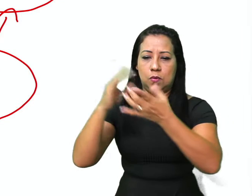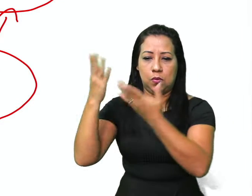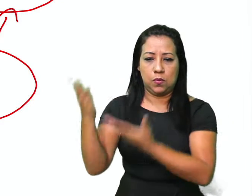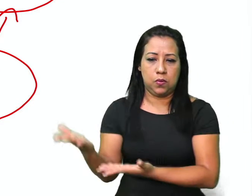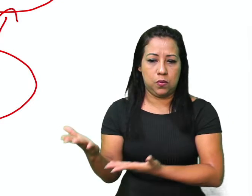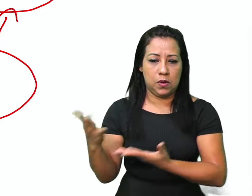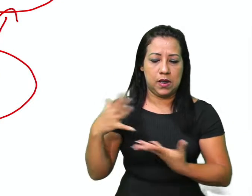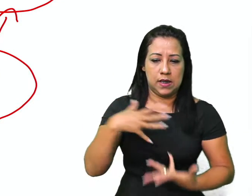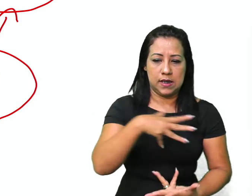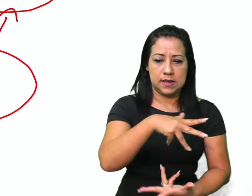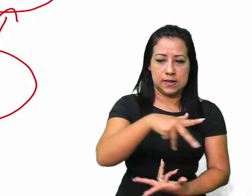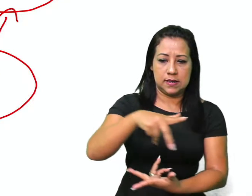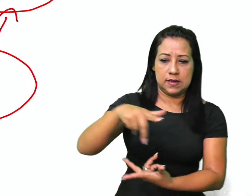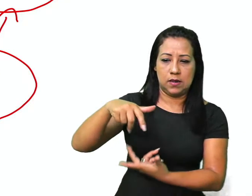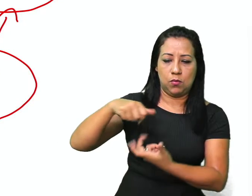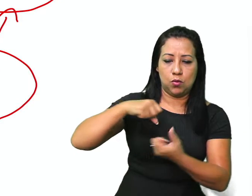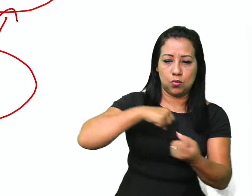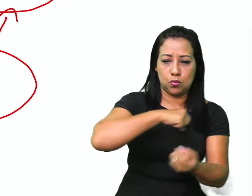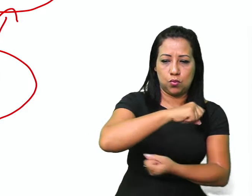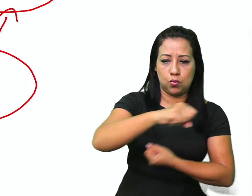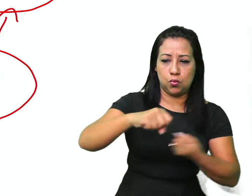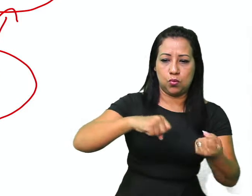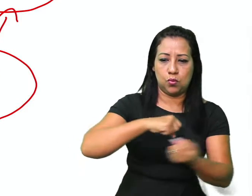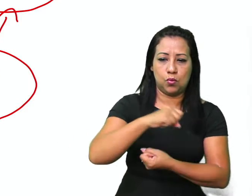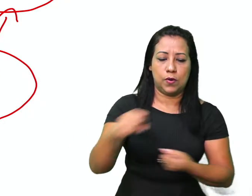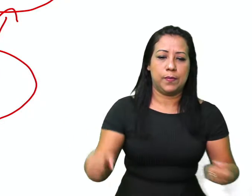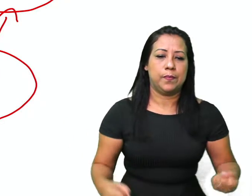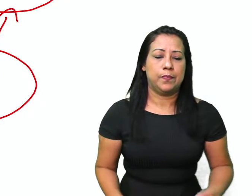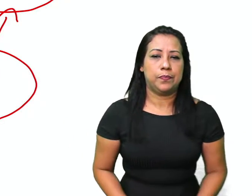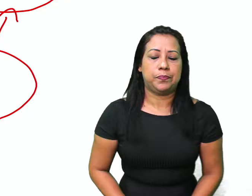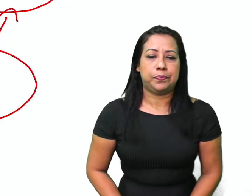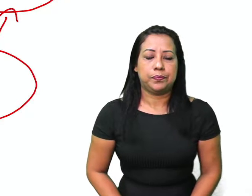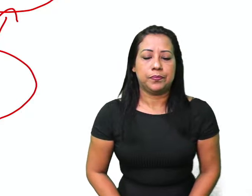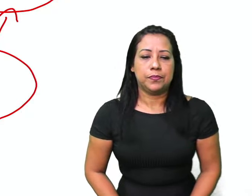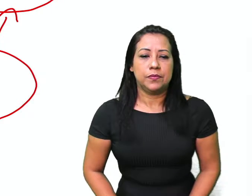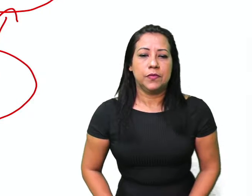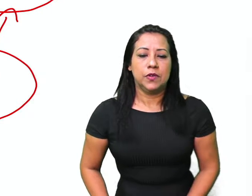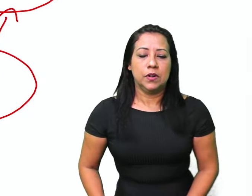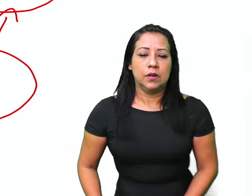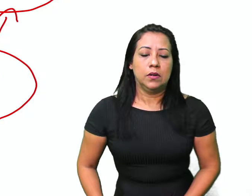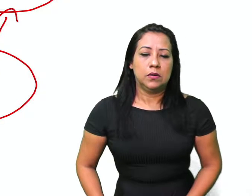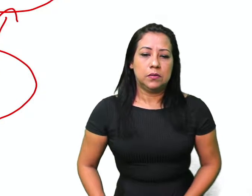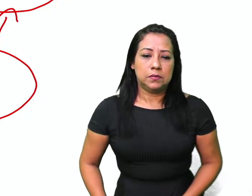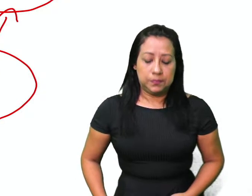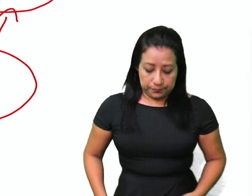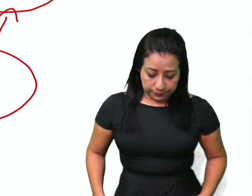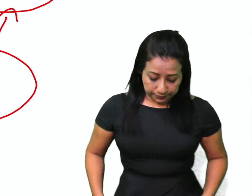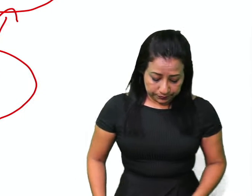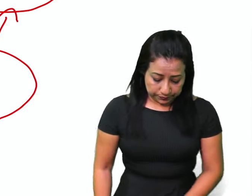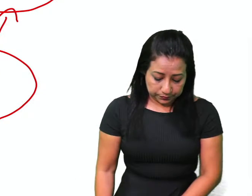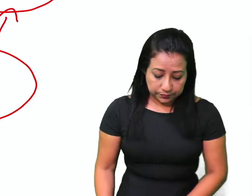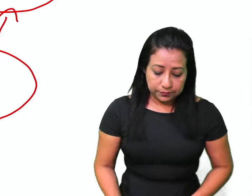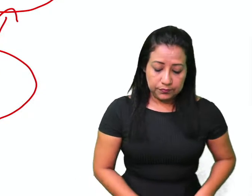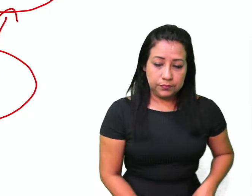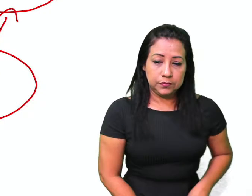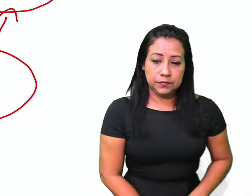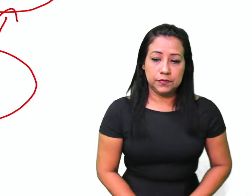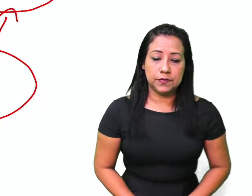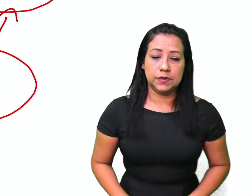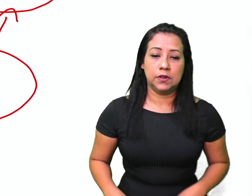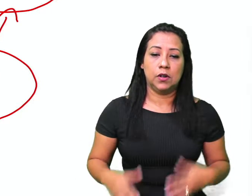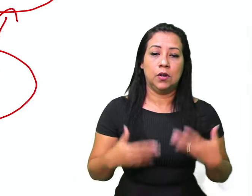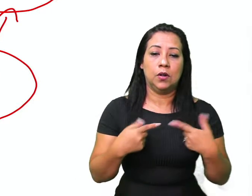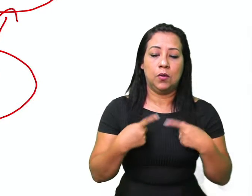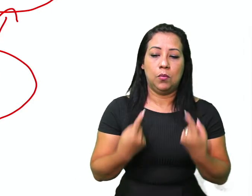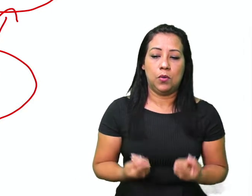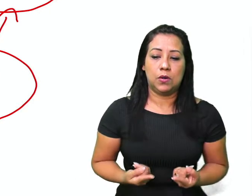globalizado, tá? Estão todos interligados, tudo bem? Portanto, nós estamos falando que o mundo hoje